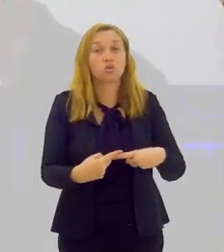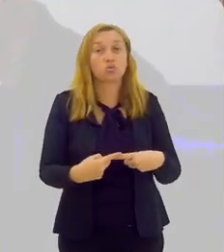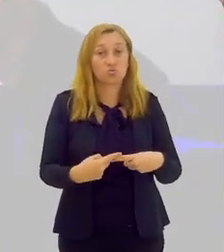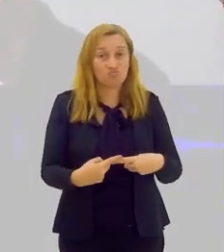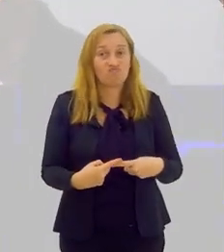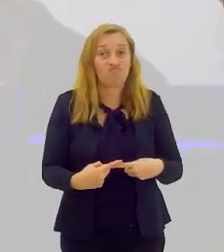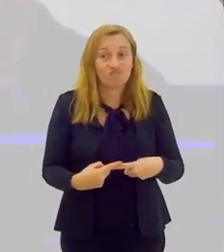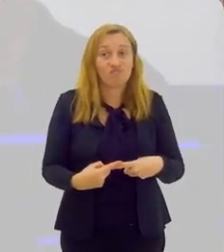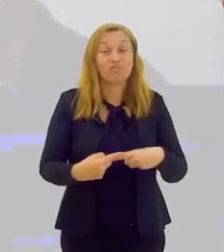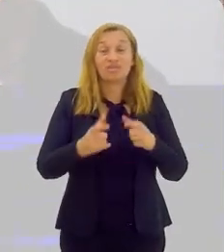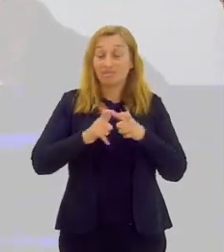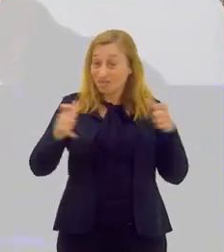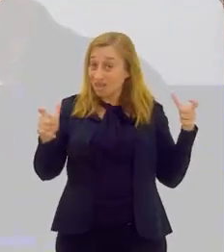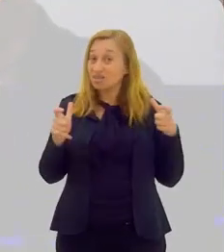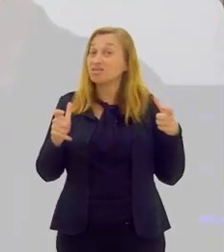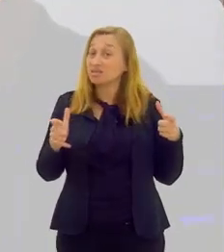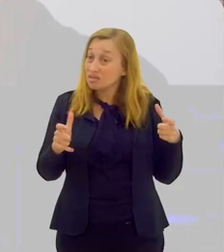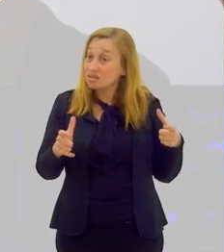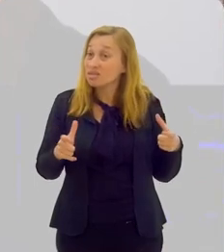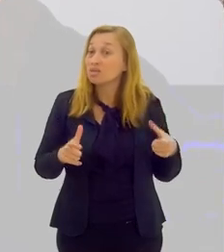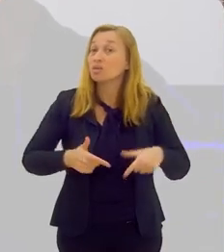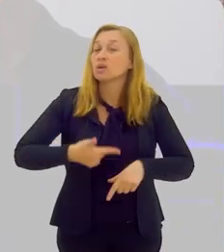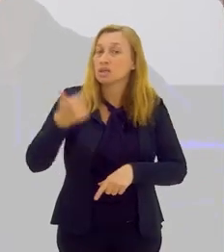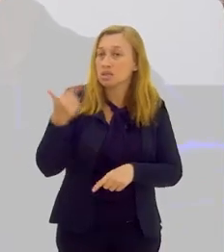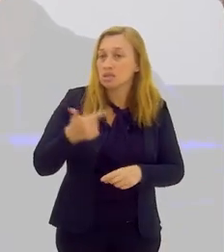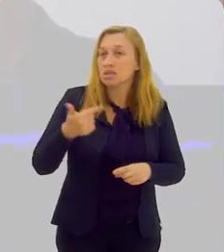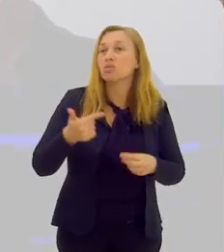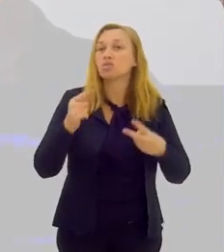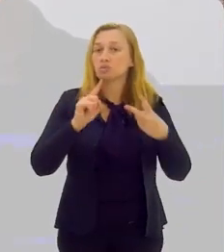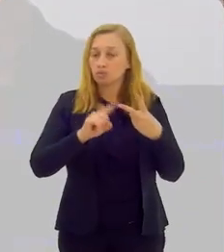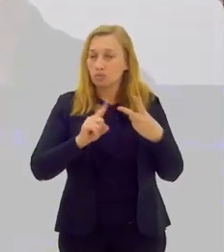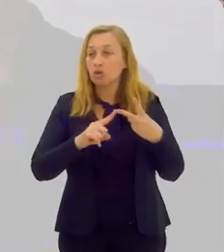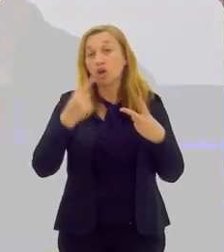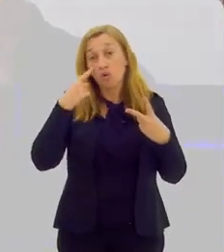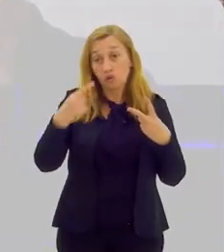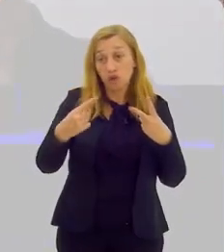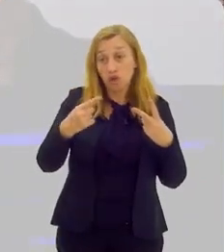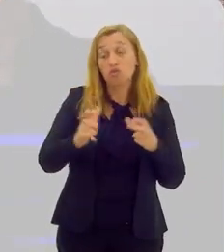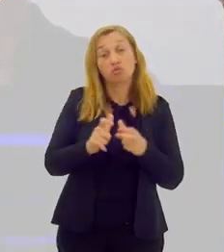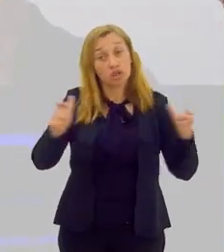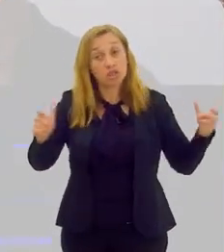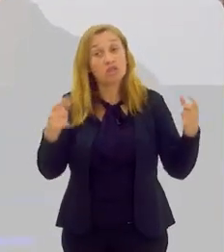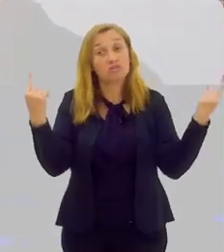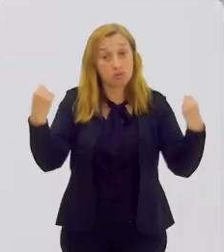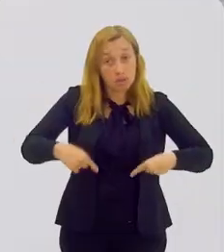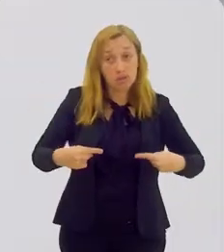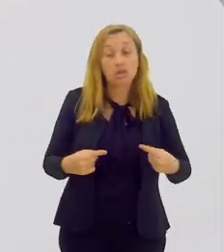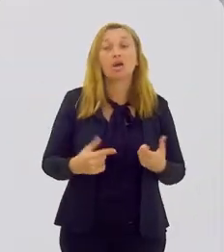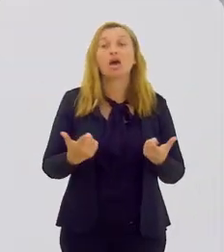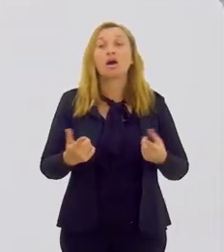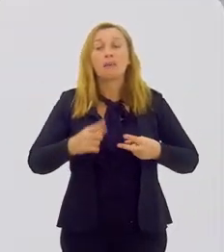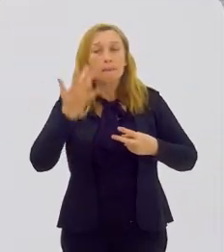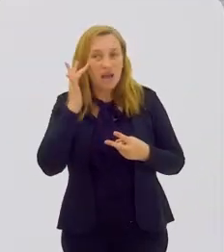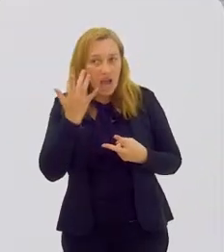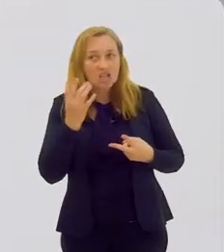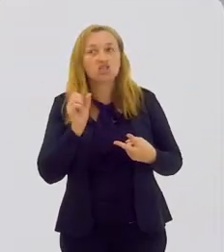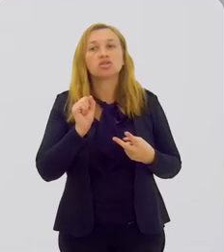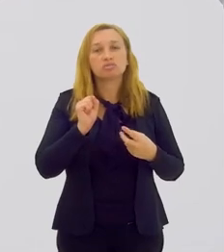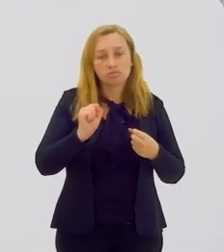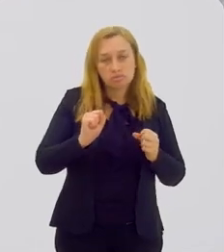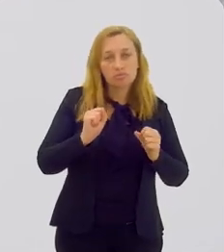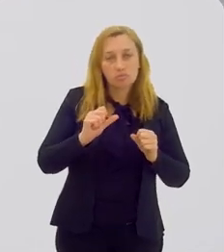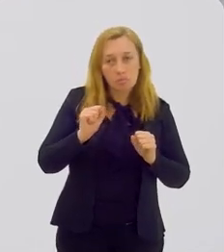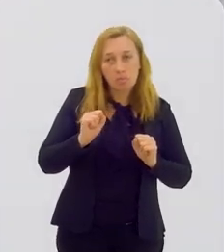um desafio, né? É um desafio muito grande, seria o segundo ponto que eu vejo como um grande desafio, mas